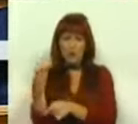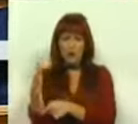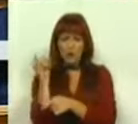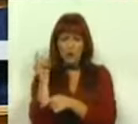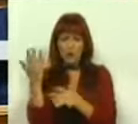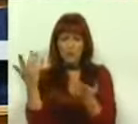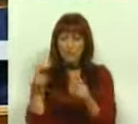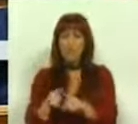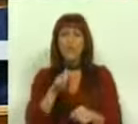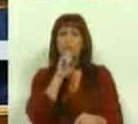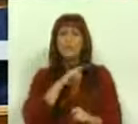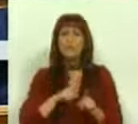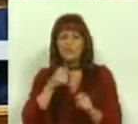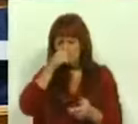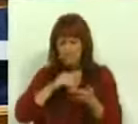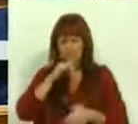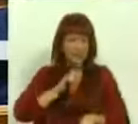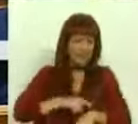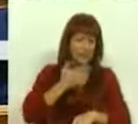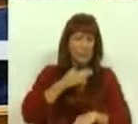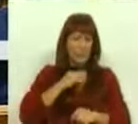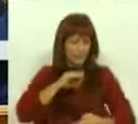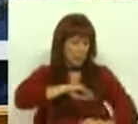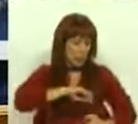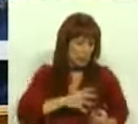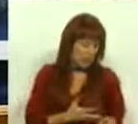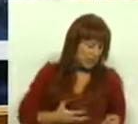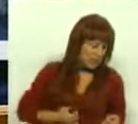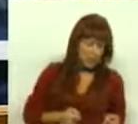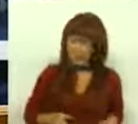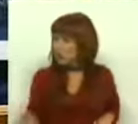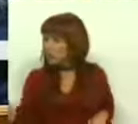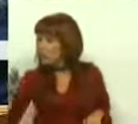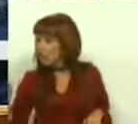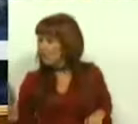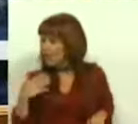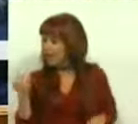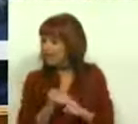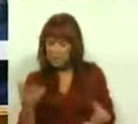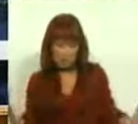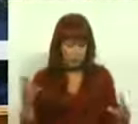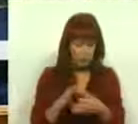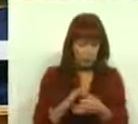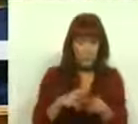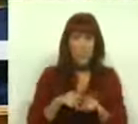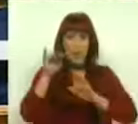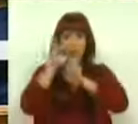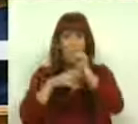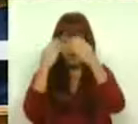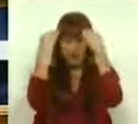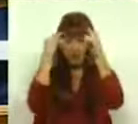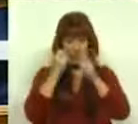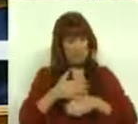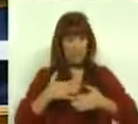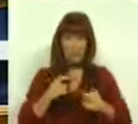2012, da possibilidade de acumulação temporária do subsídio de desemprego com novas ofertas de emprego, dos programas de